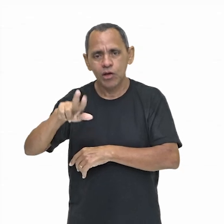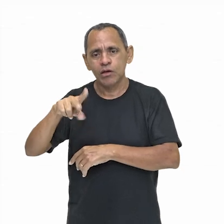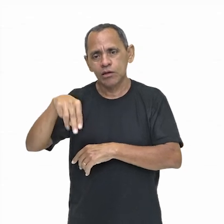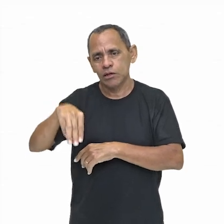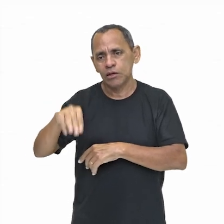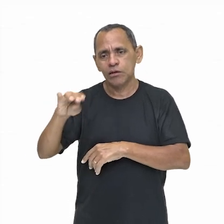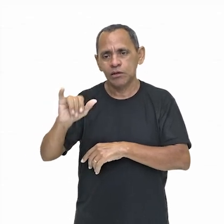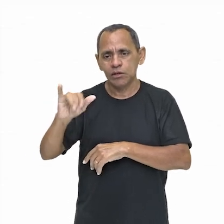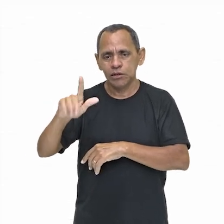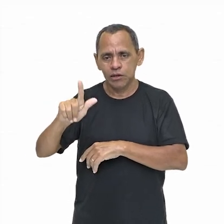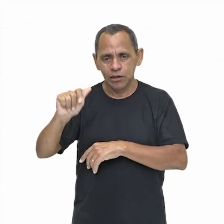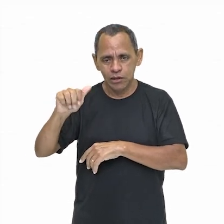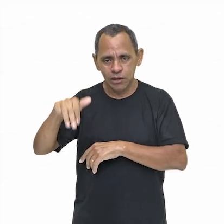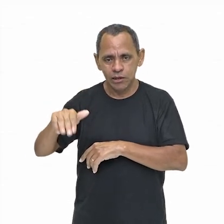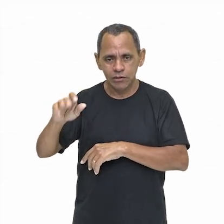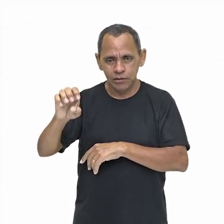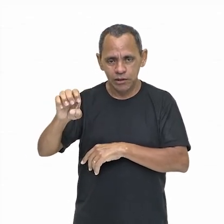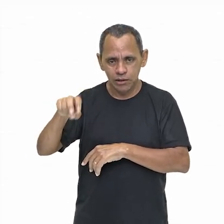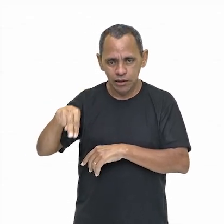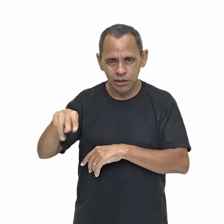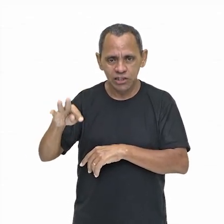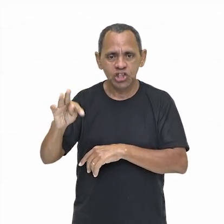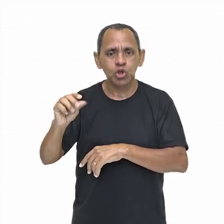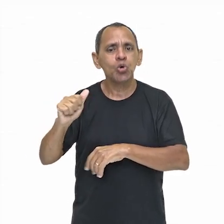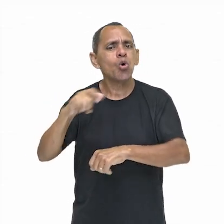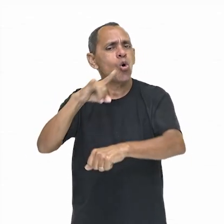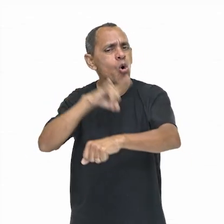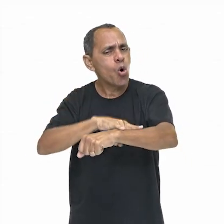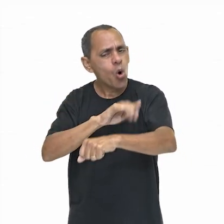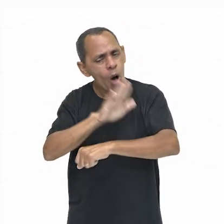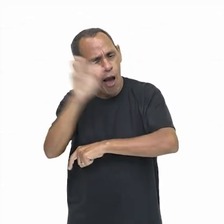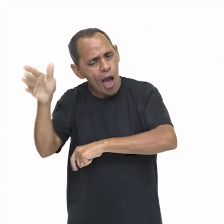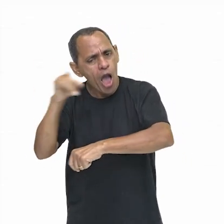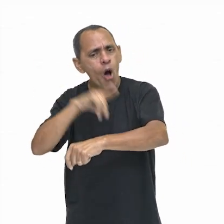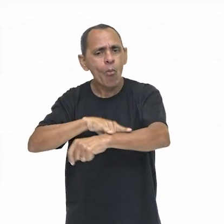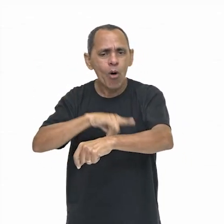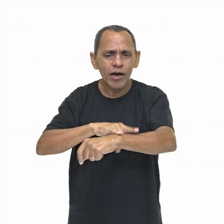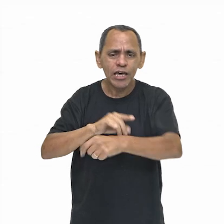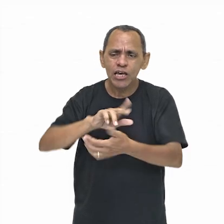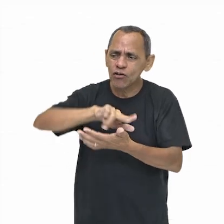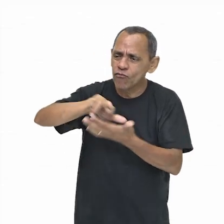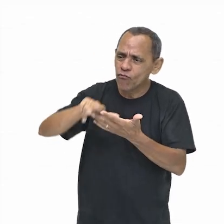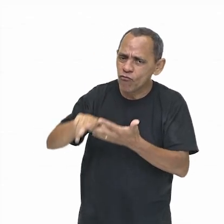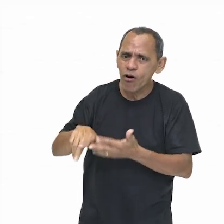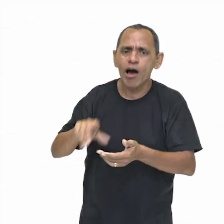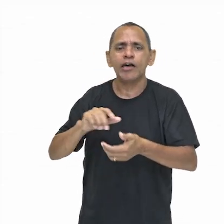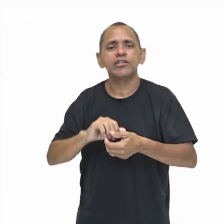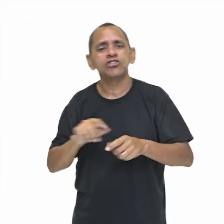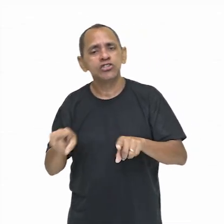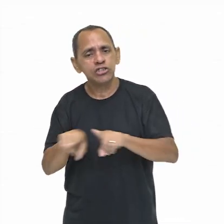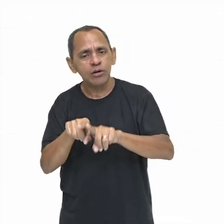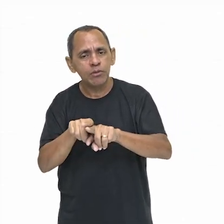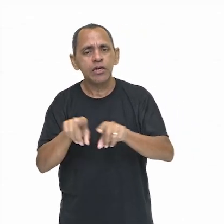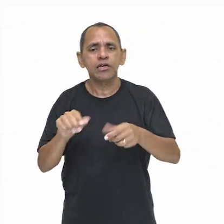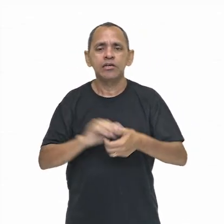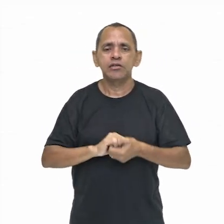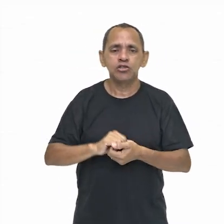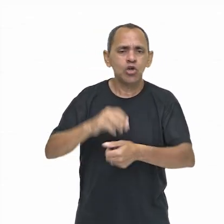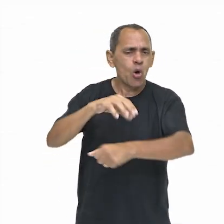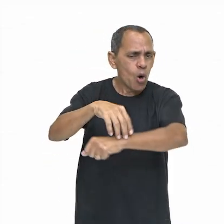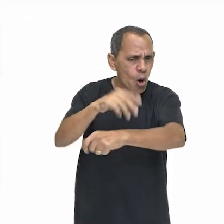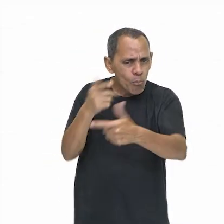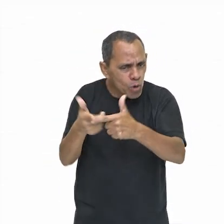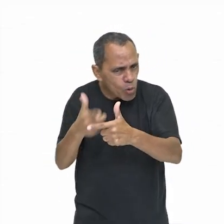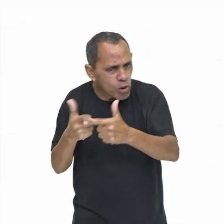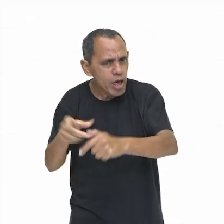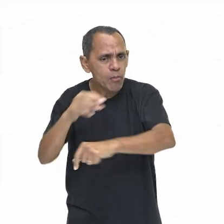urinar diversas vezes, infecções presentes na bexiga, rins, pele, infecções de pele,